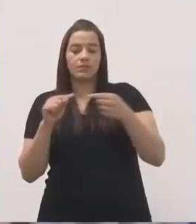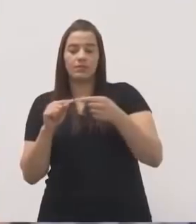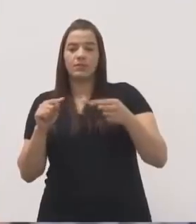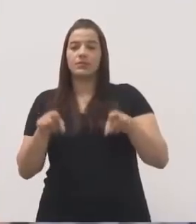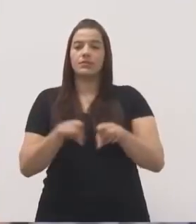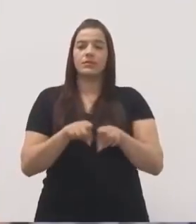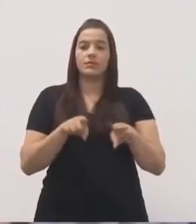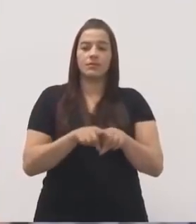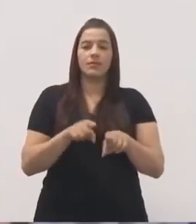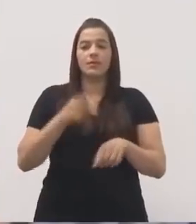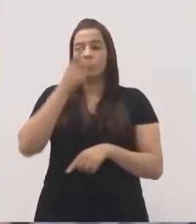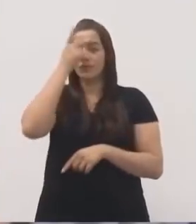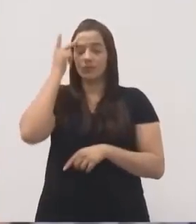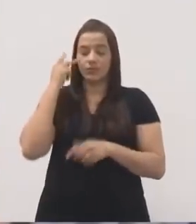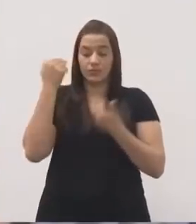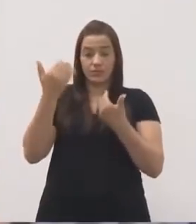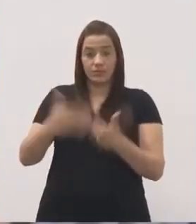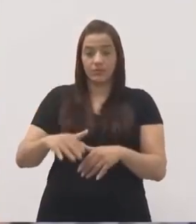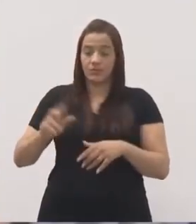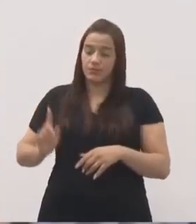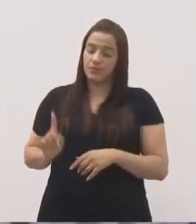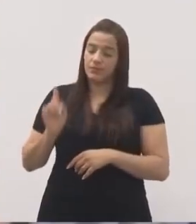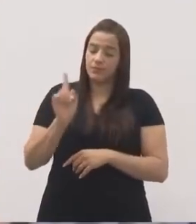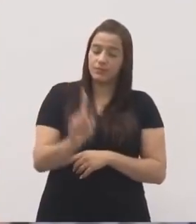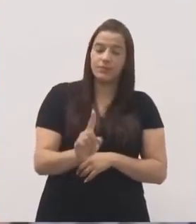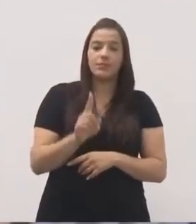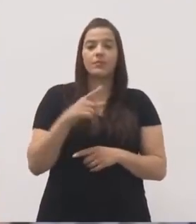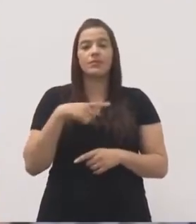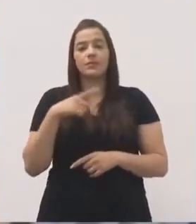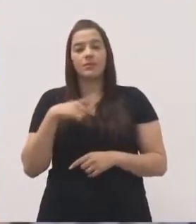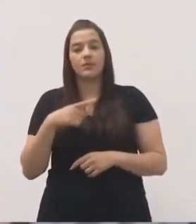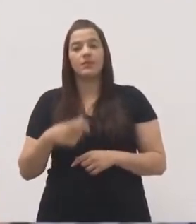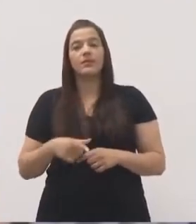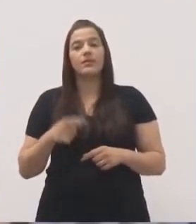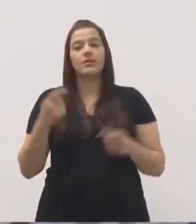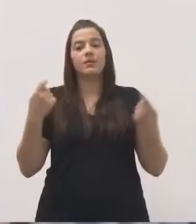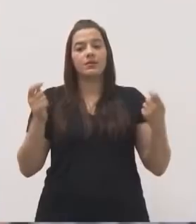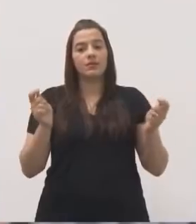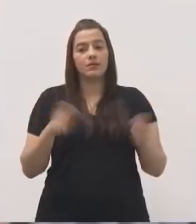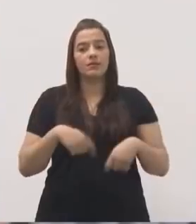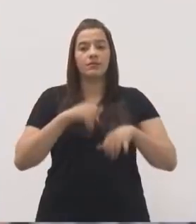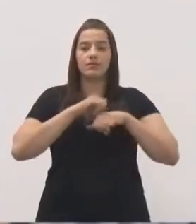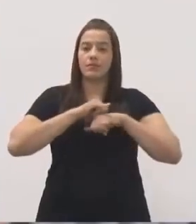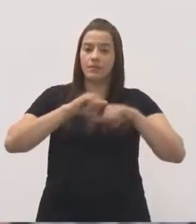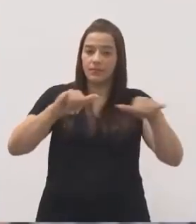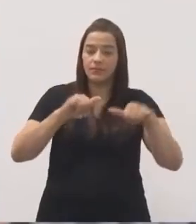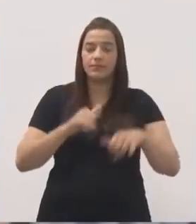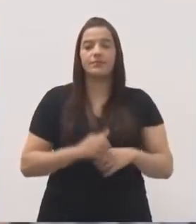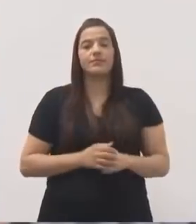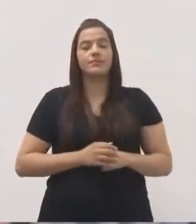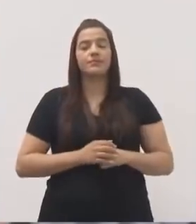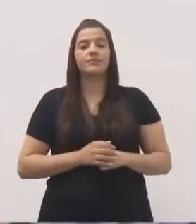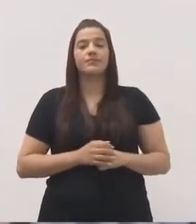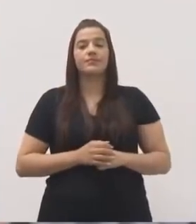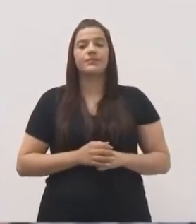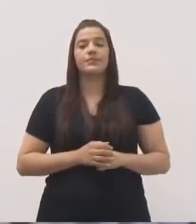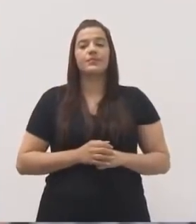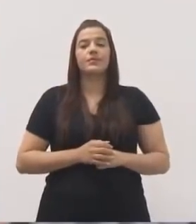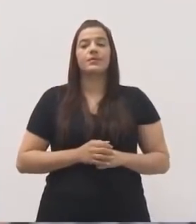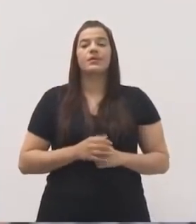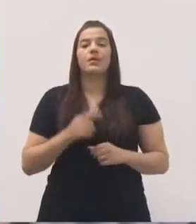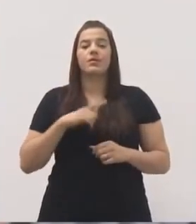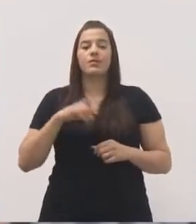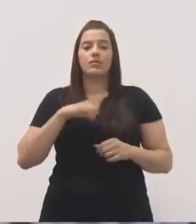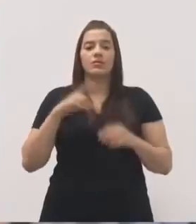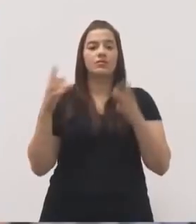gente viu aqui que, falei um pouquinho anteriormente, né, que vai ser comunicado em